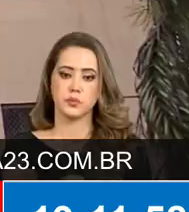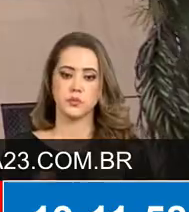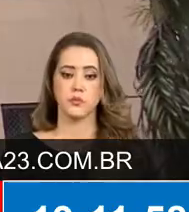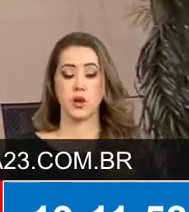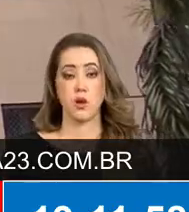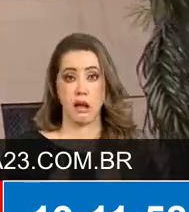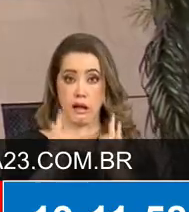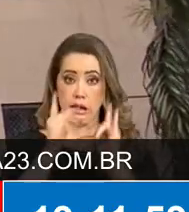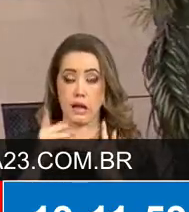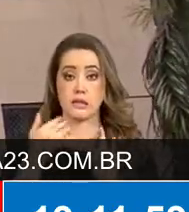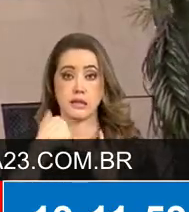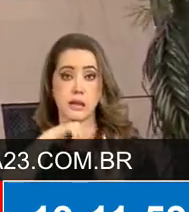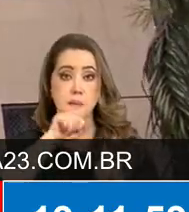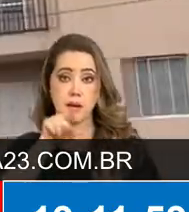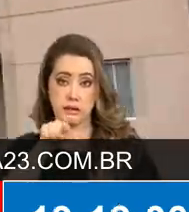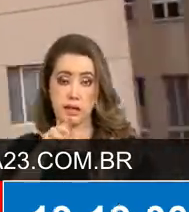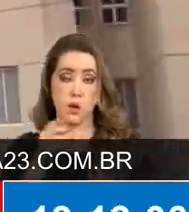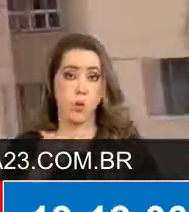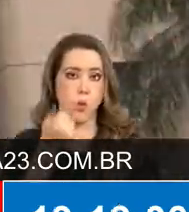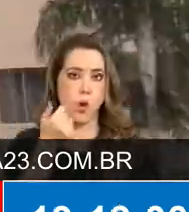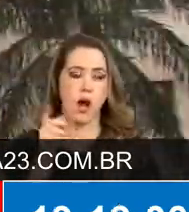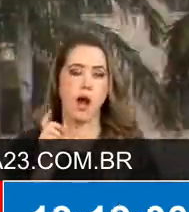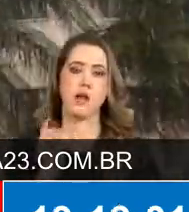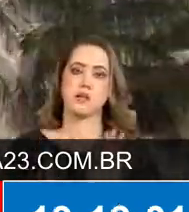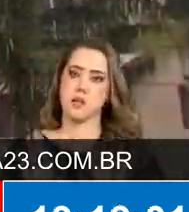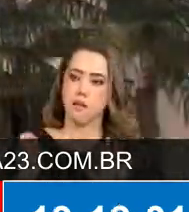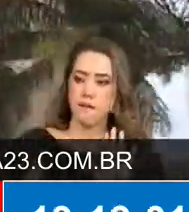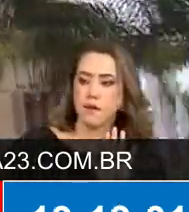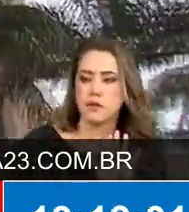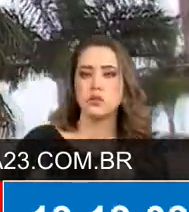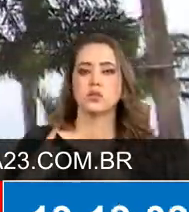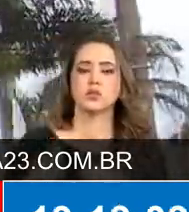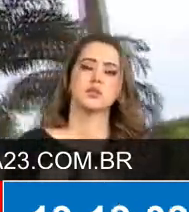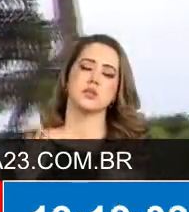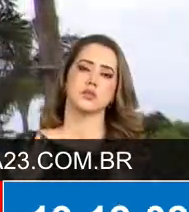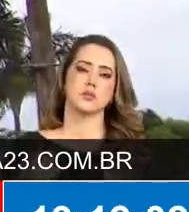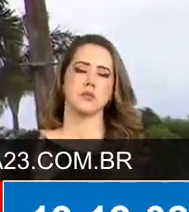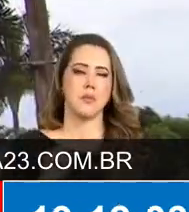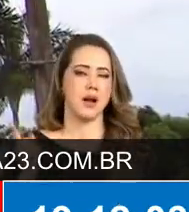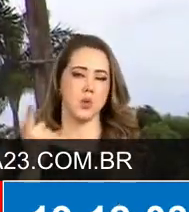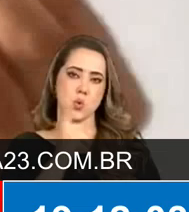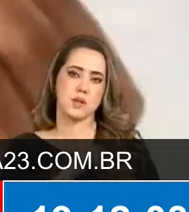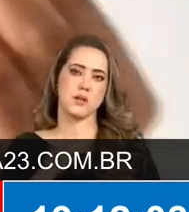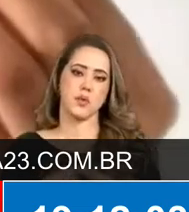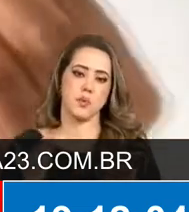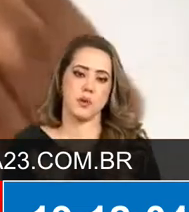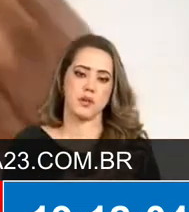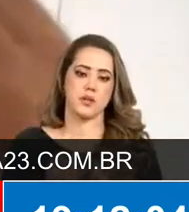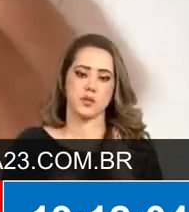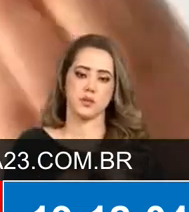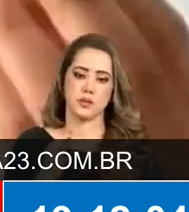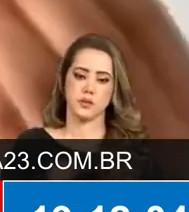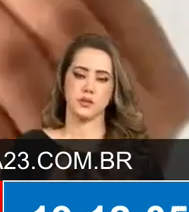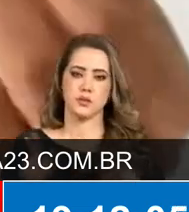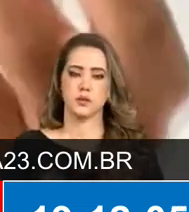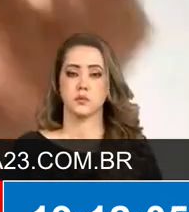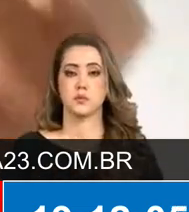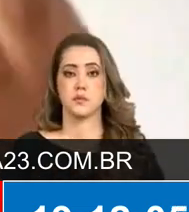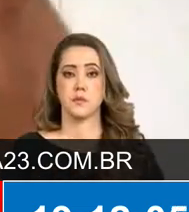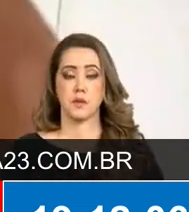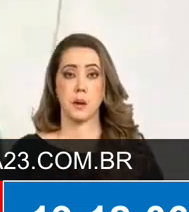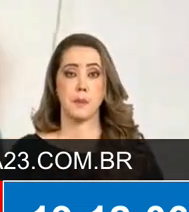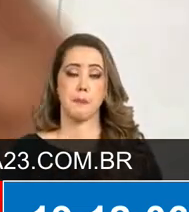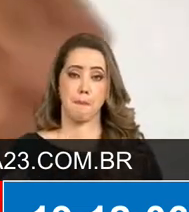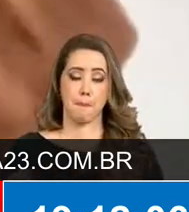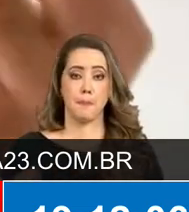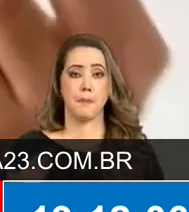dele quase foi a leilão por atrasos. Isso só não ocorreu por causa de uma decisão judicial. No caso, meu padrasto com minha mãe,